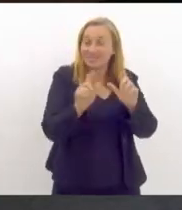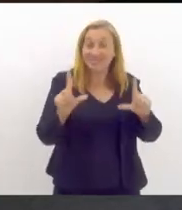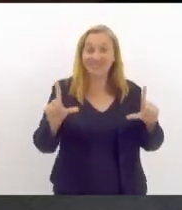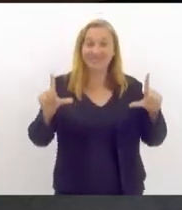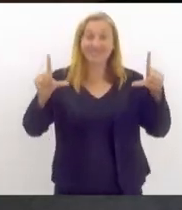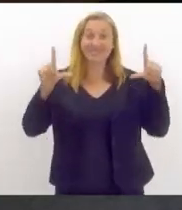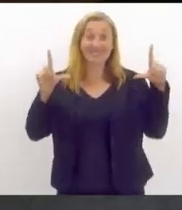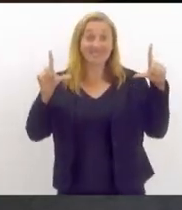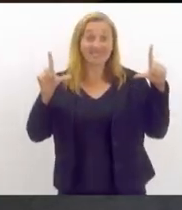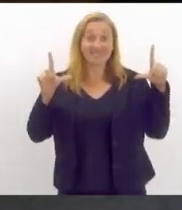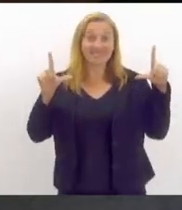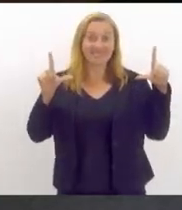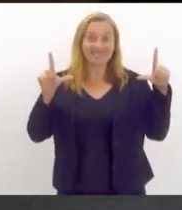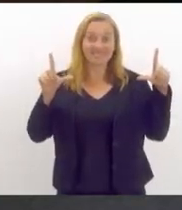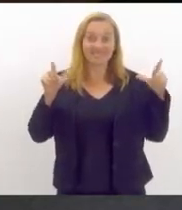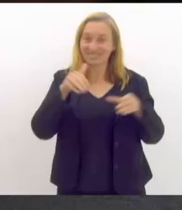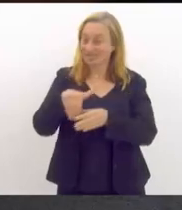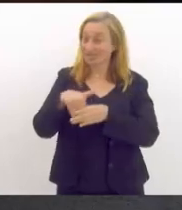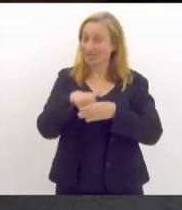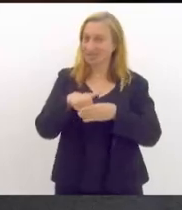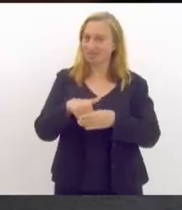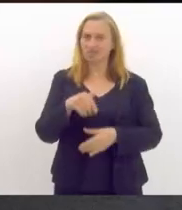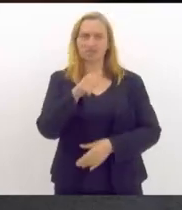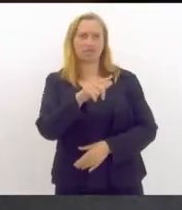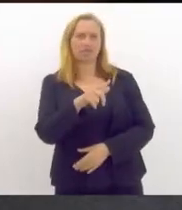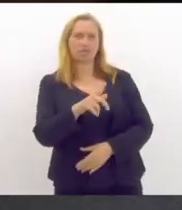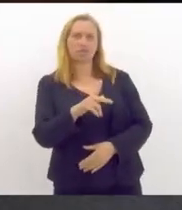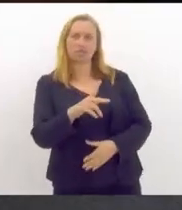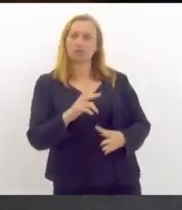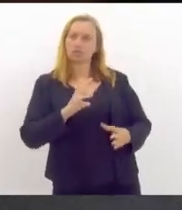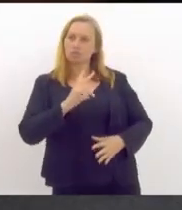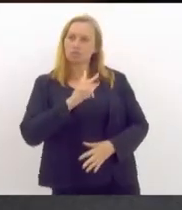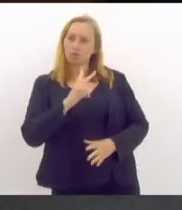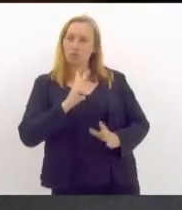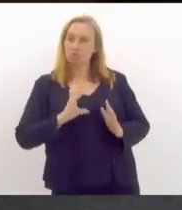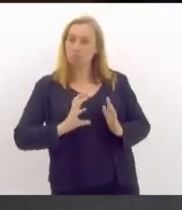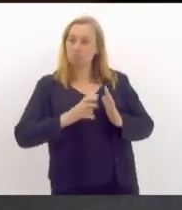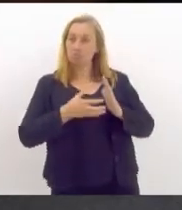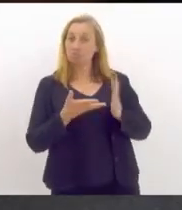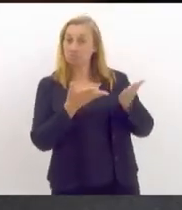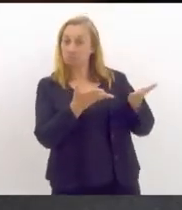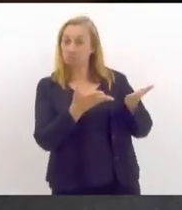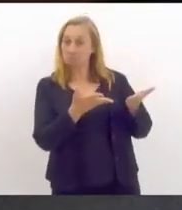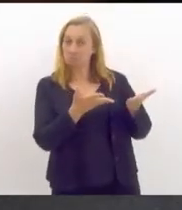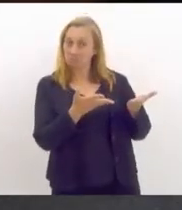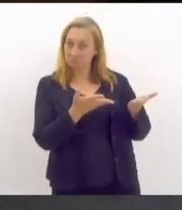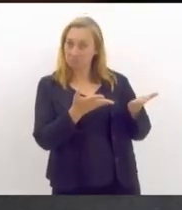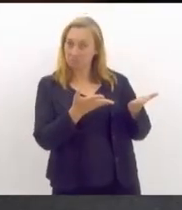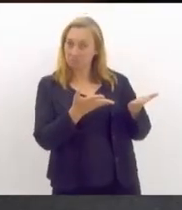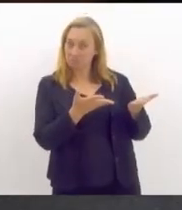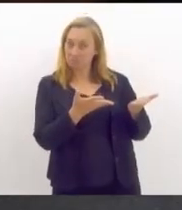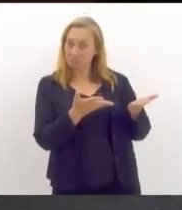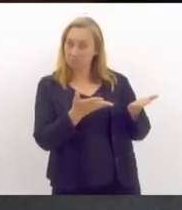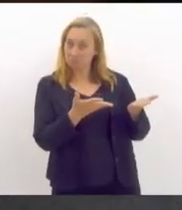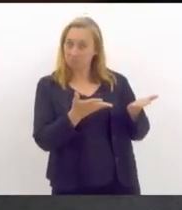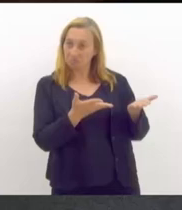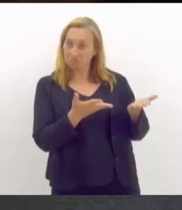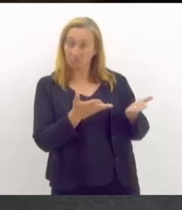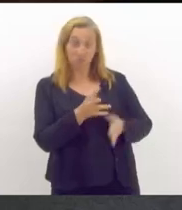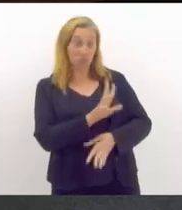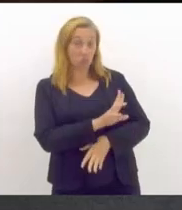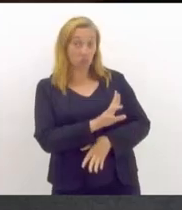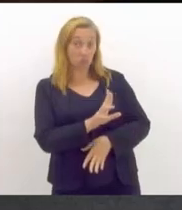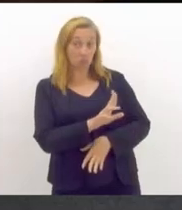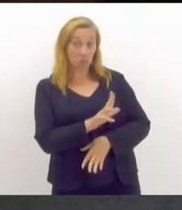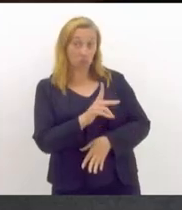eleitorais e aqui do próprio partido que tenha em congruência personificada no próprio nome